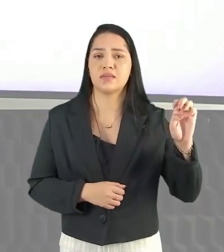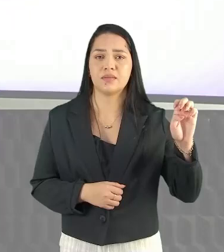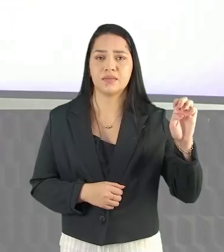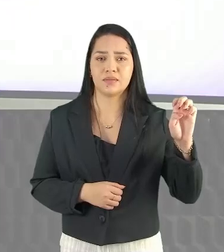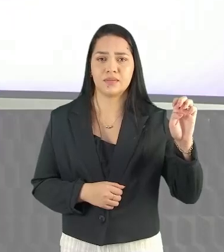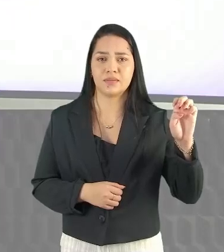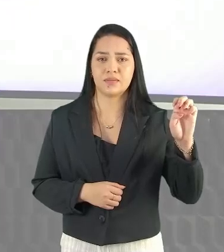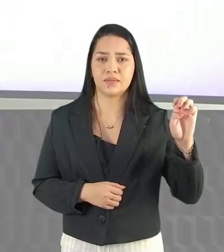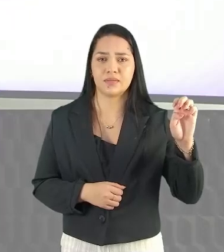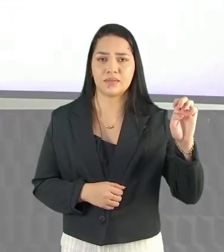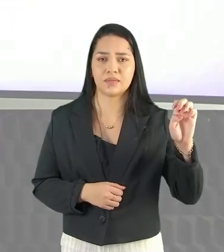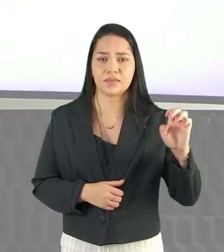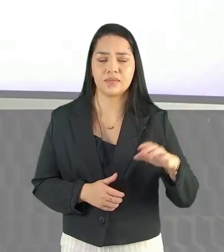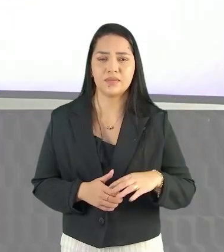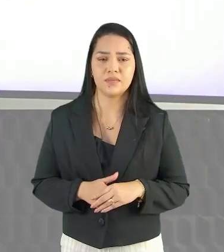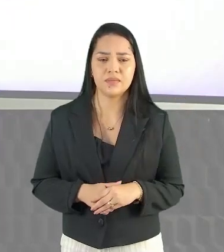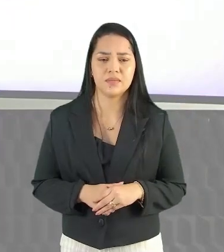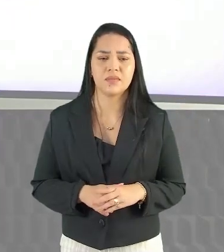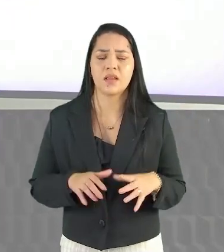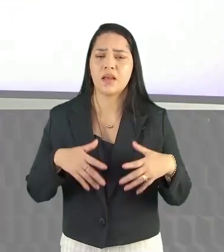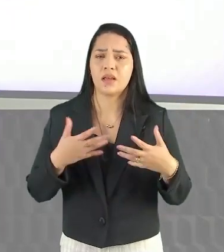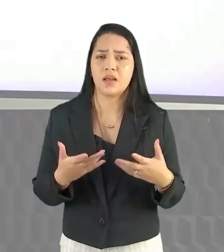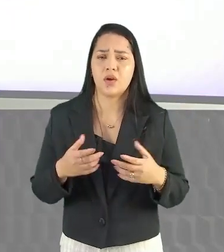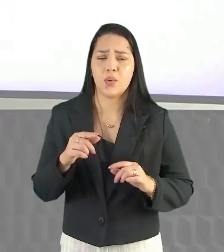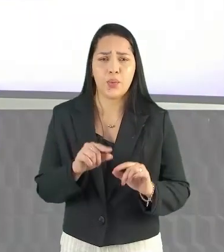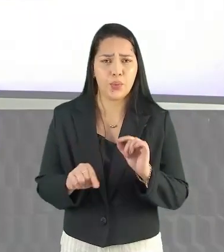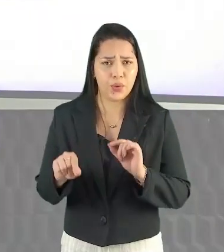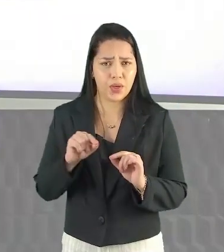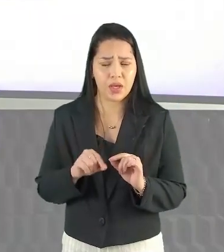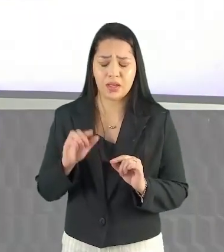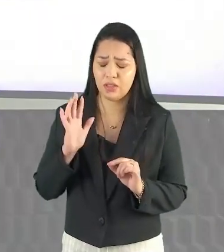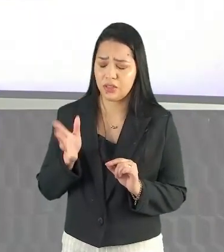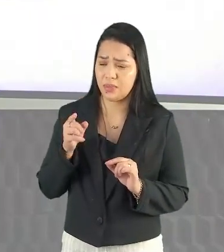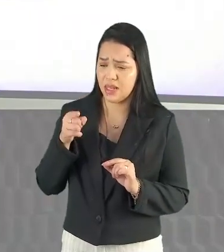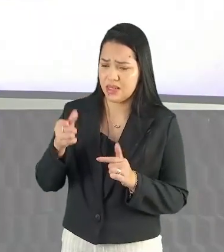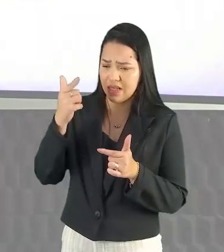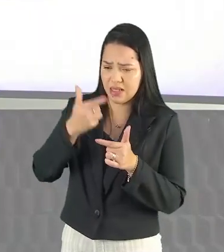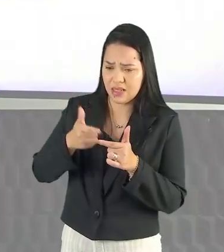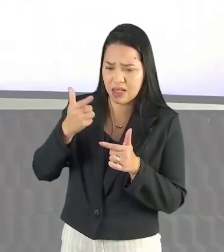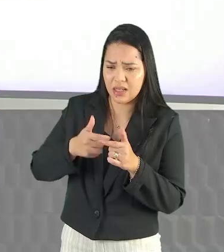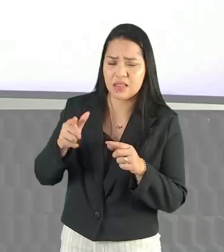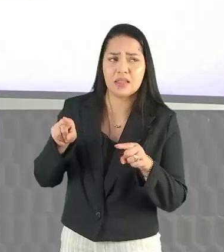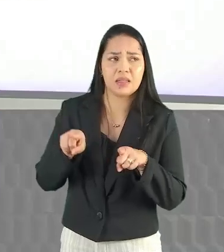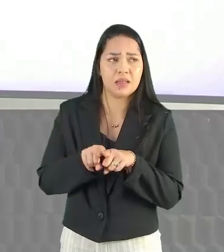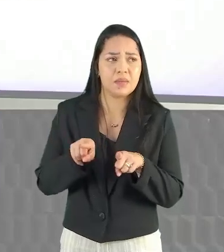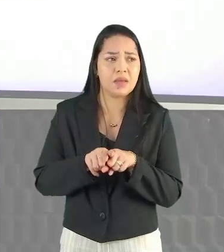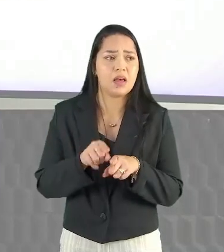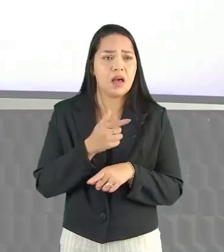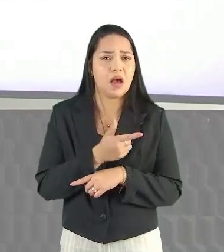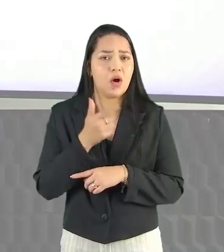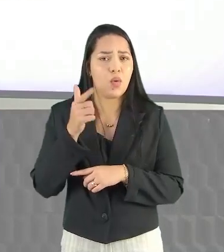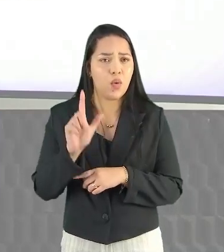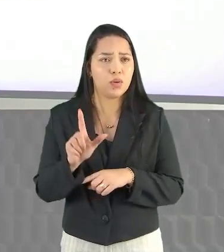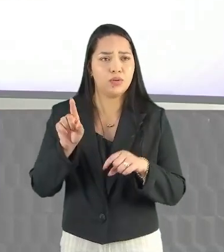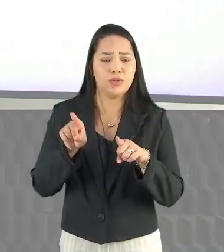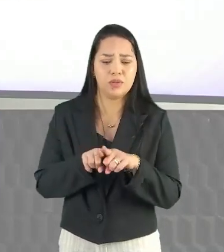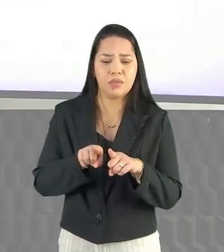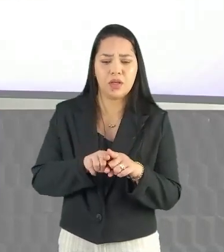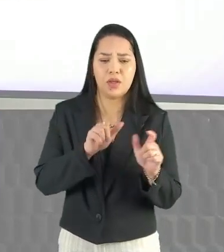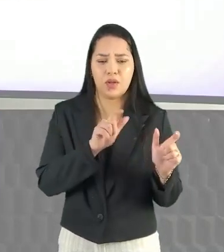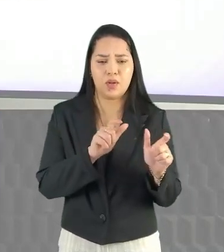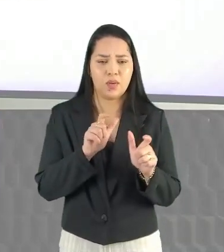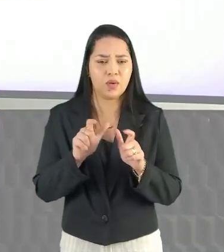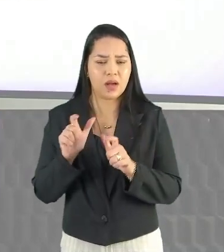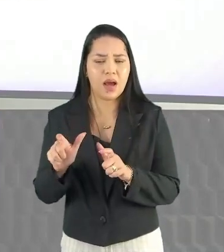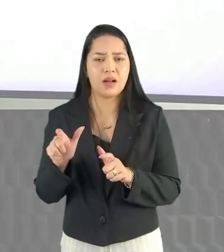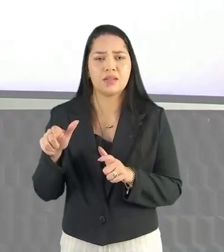austeridade fiscal dos países em desenvolvimento. Gente, claro que para que essa crise atingisse também a outros lugares, a